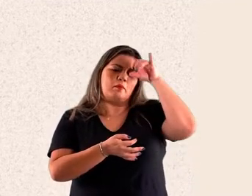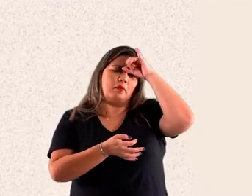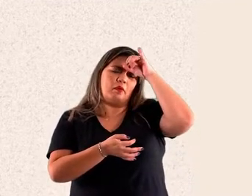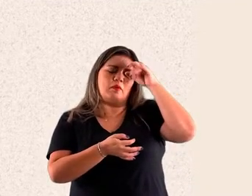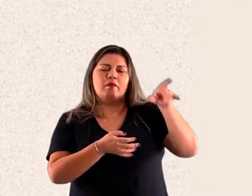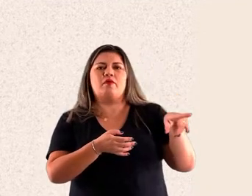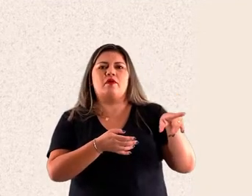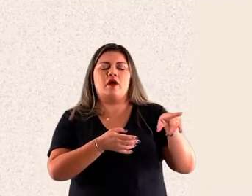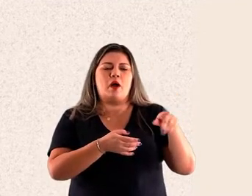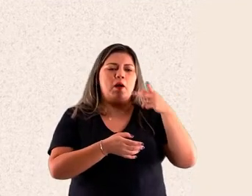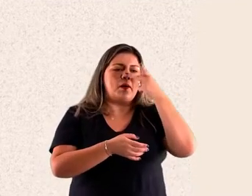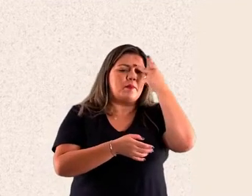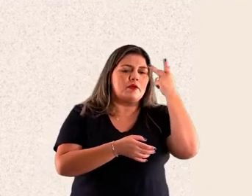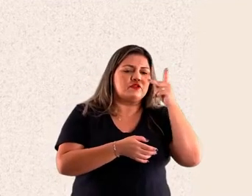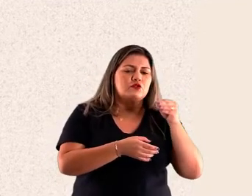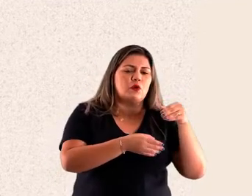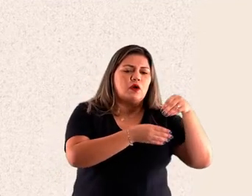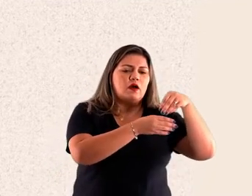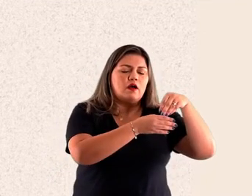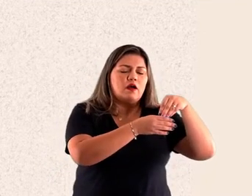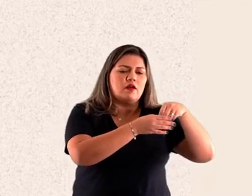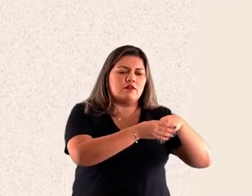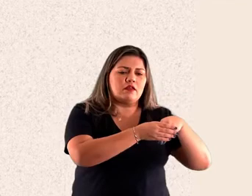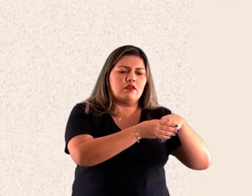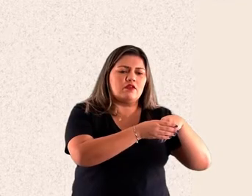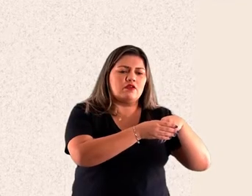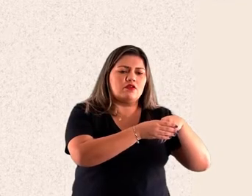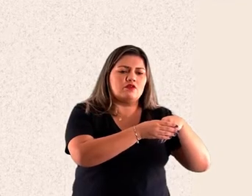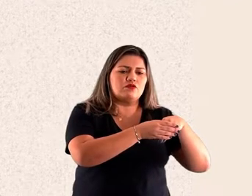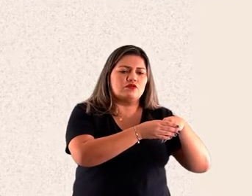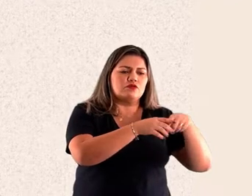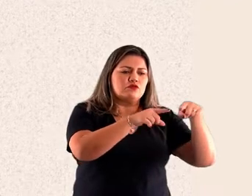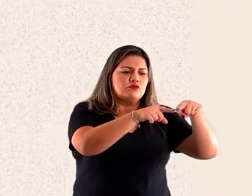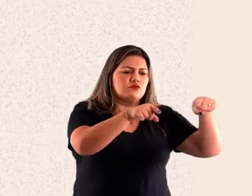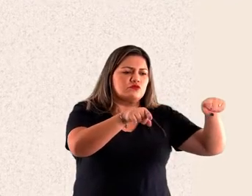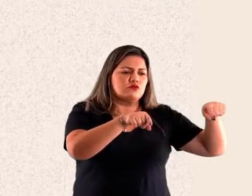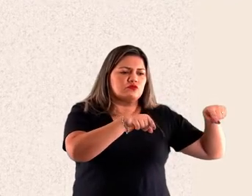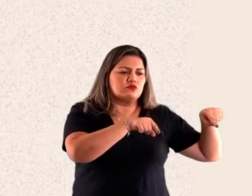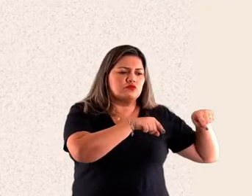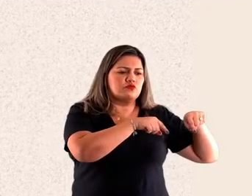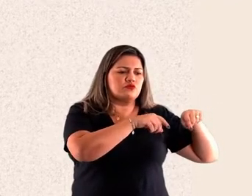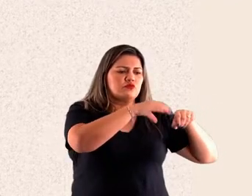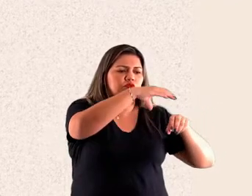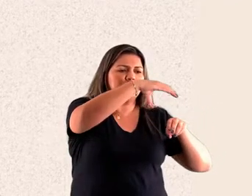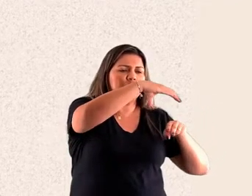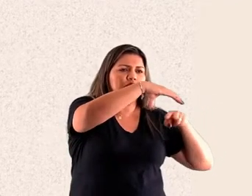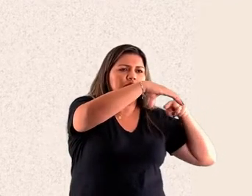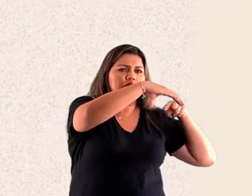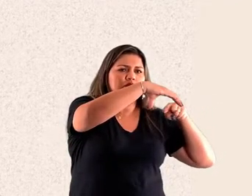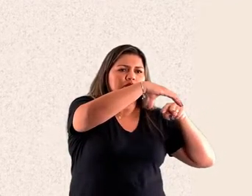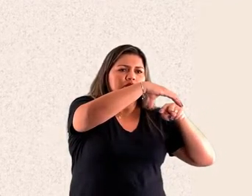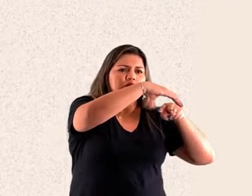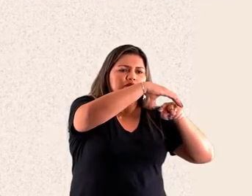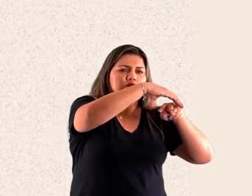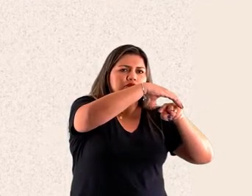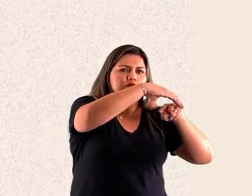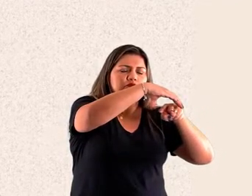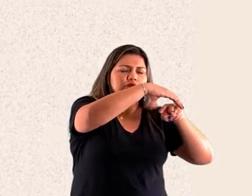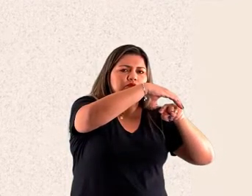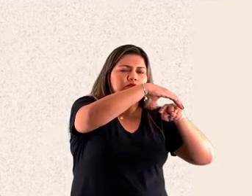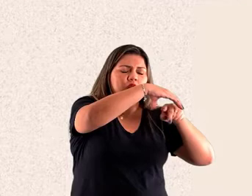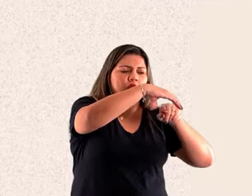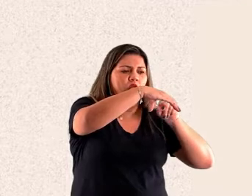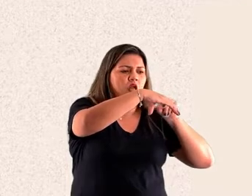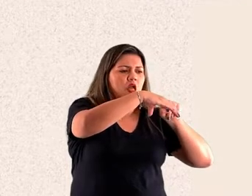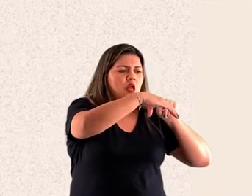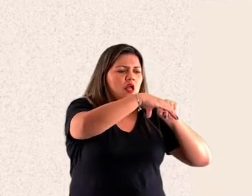colocada o voluntária colocado dentro de uma câmara de ressonância magnética ele fica lá Paradão né e ele é